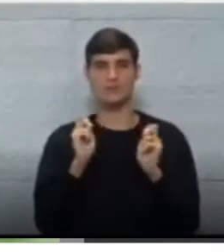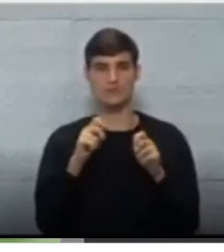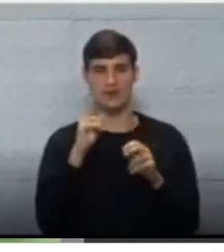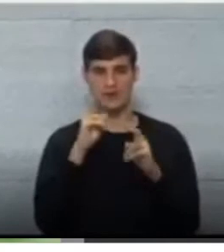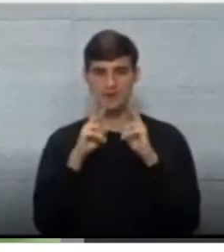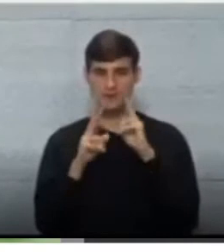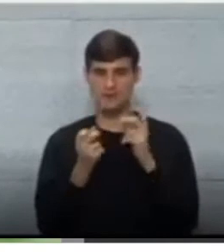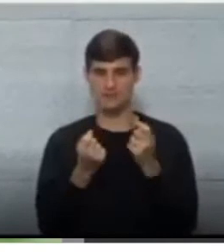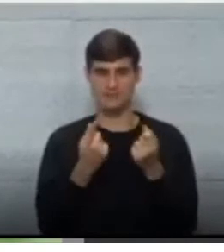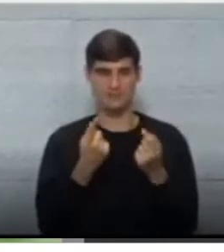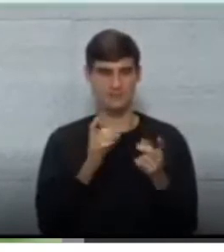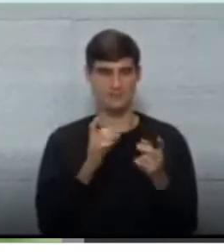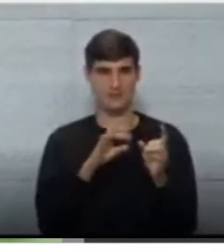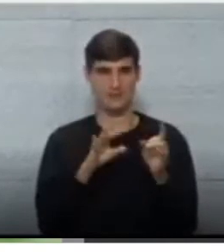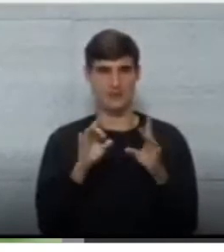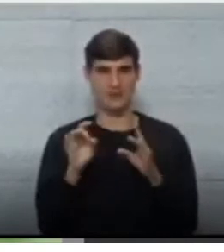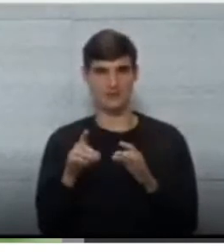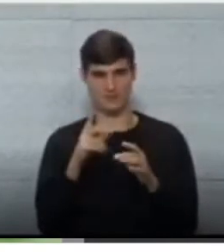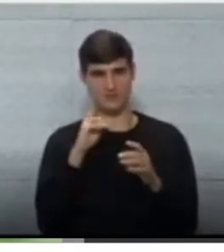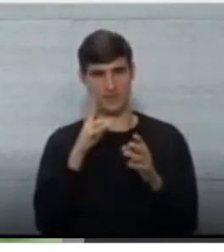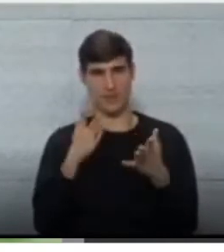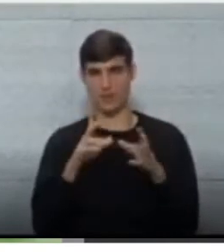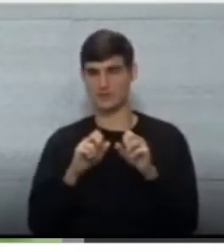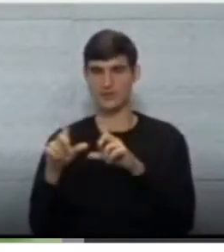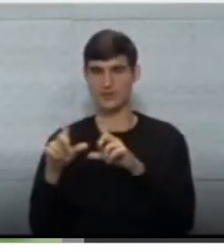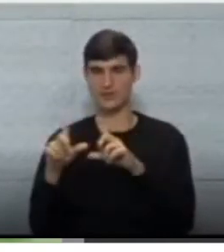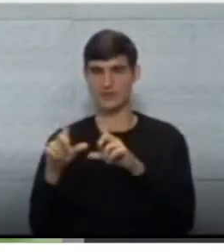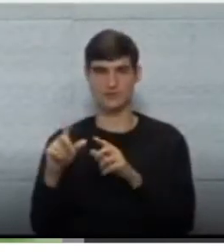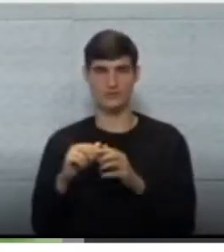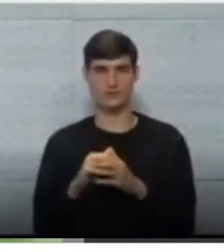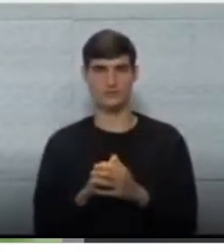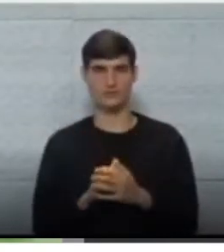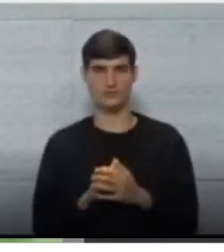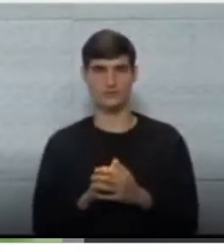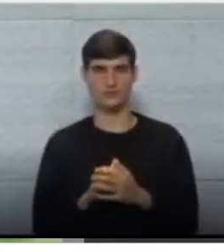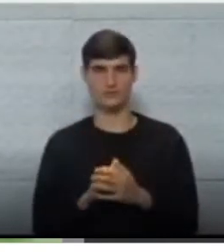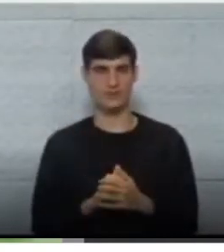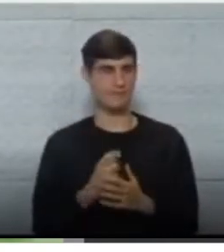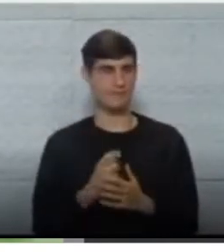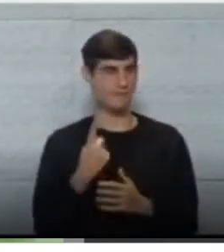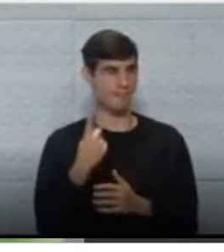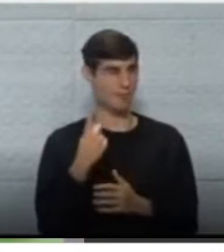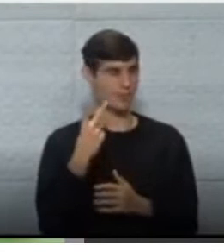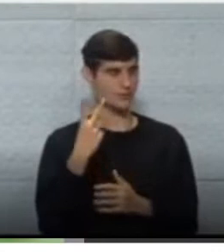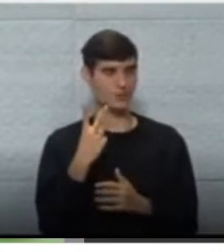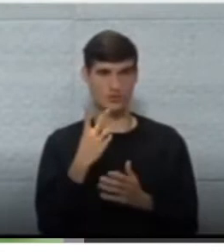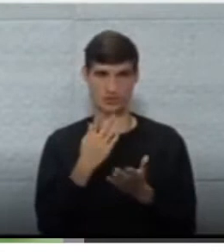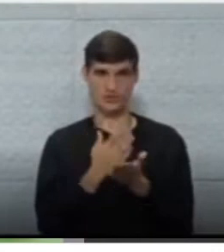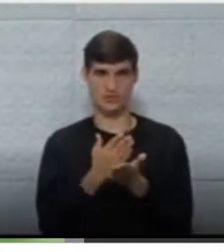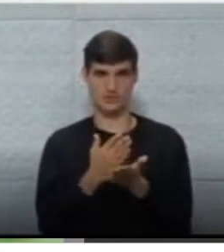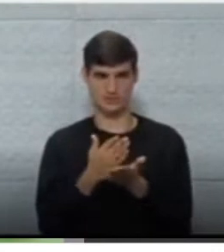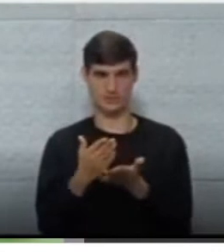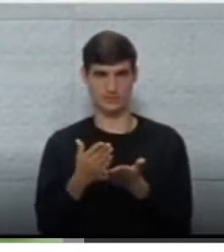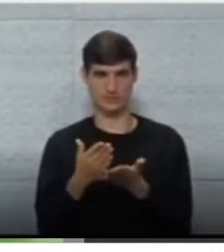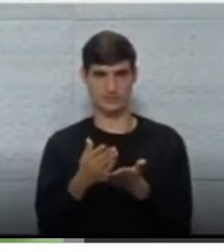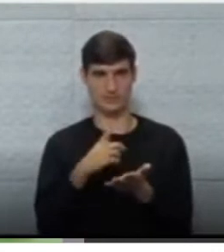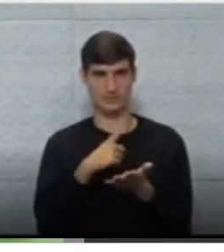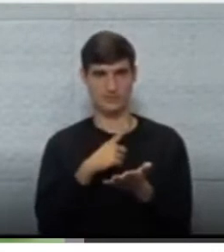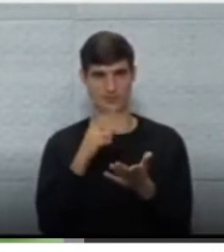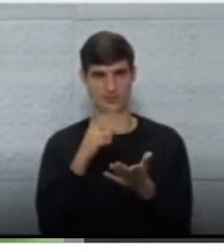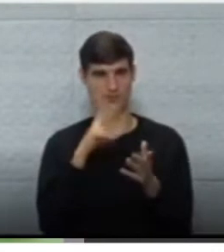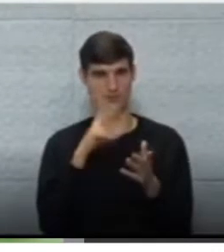nesse procedimento. Então, vamos para o slide. O primeiro procedimento 1 e 2, na verdade, nós trabalhamos com a diluição da